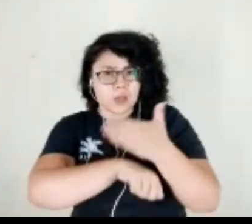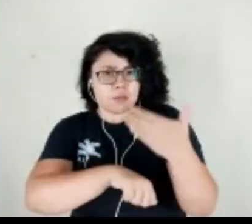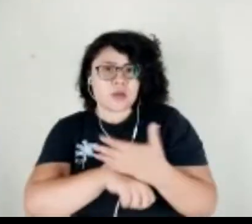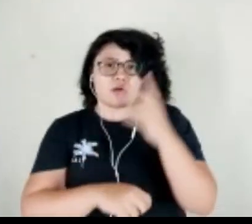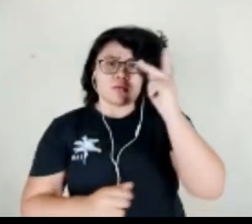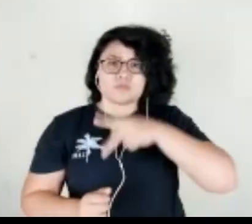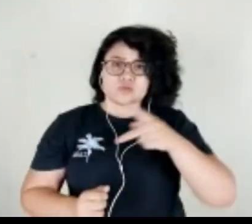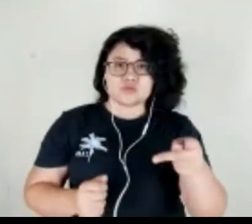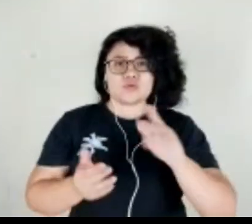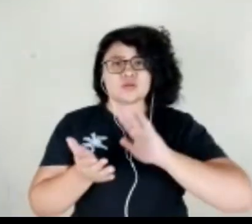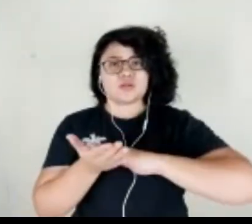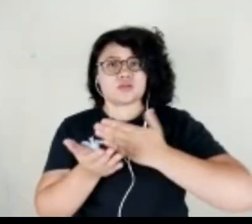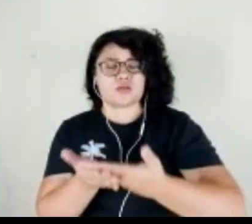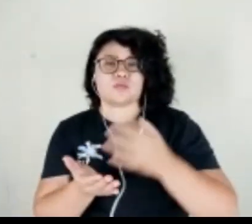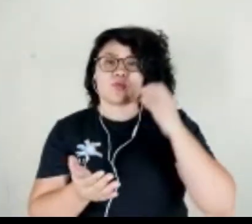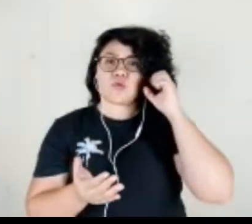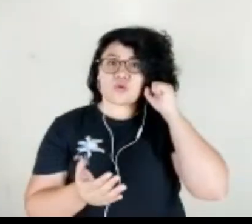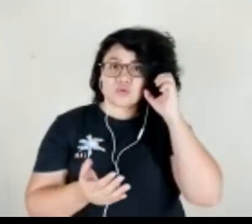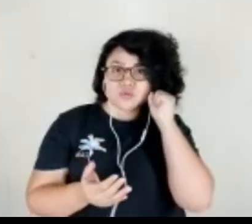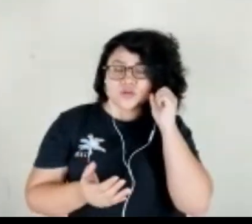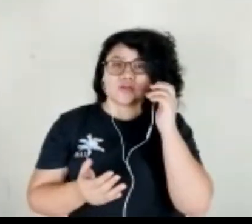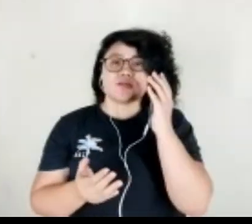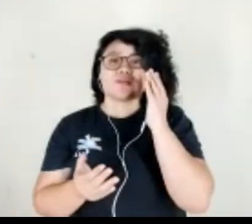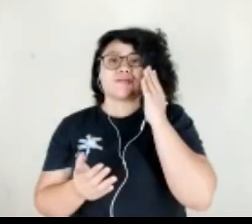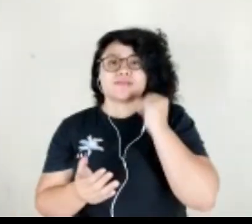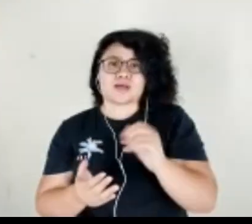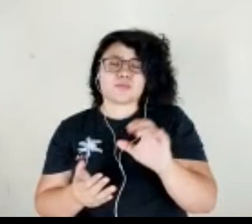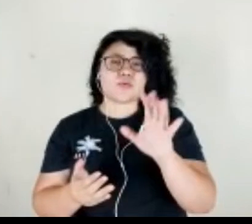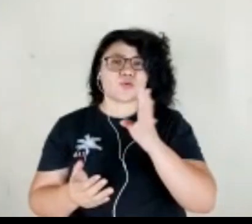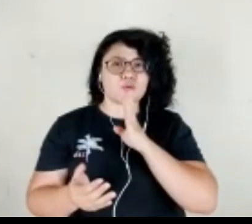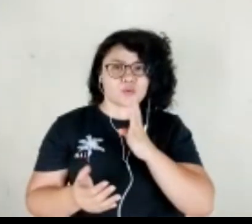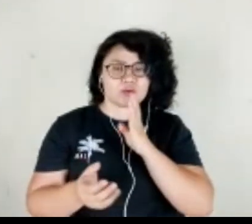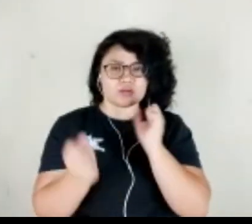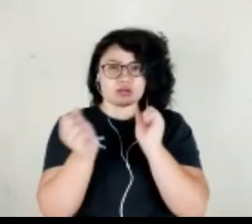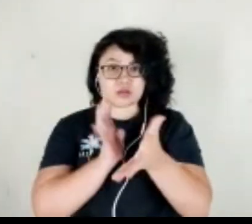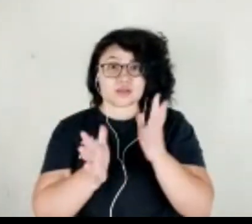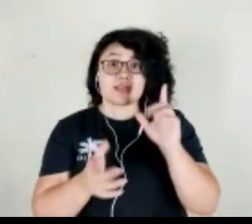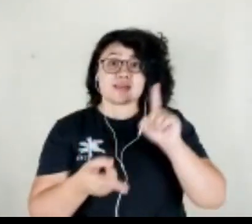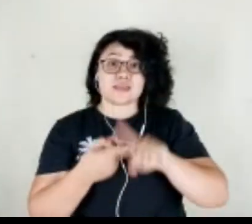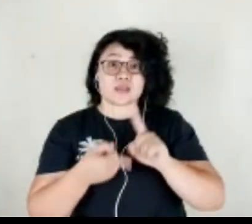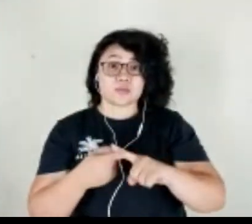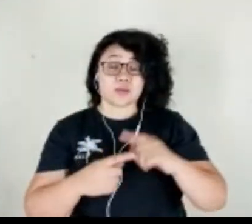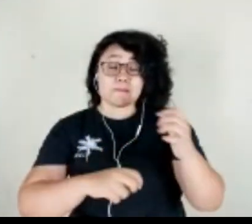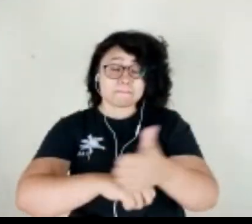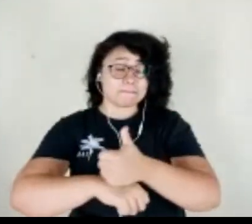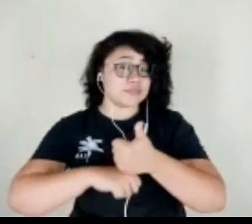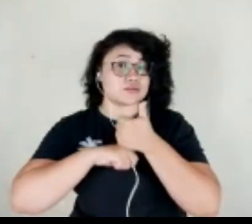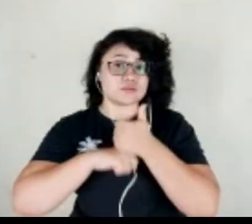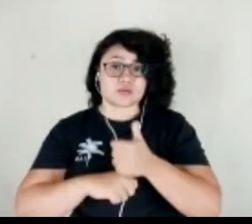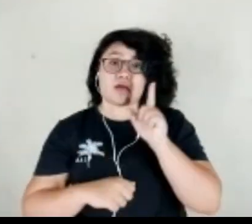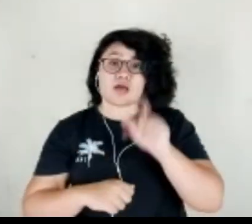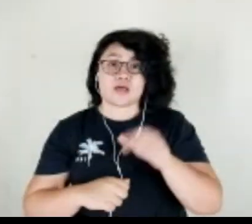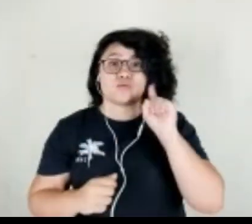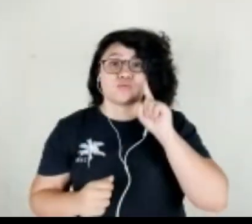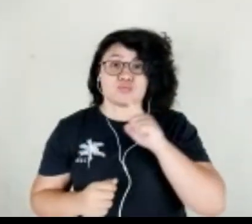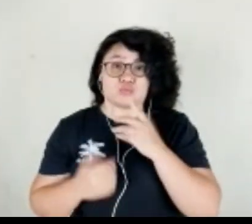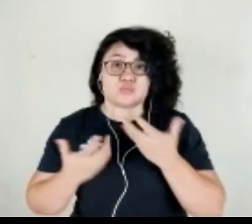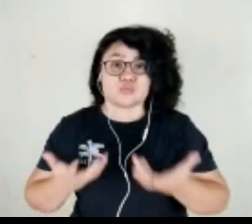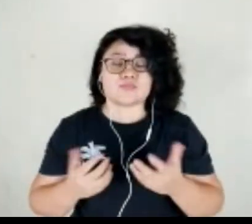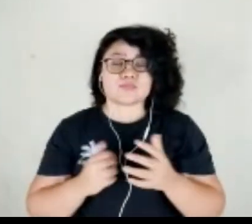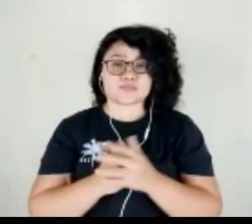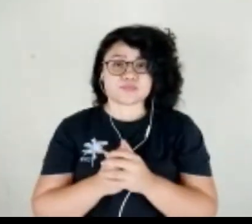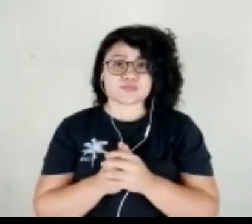frequentam professores, intérpretes, ouvintes que saibam a língua de sinais e, principalmente, a pessoa